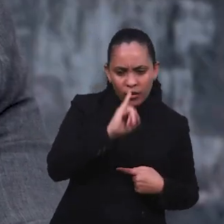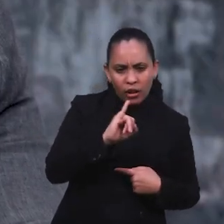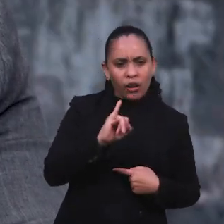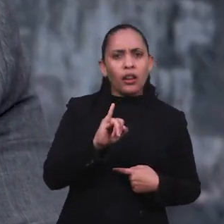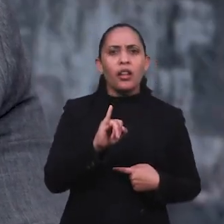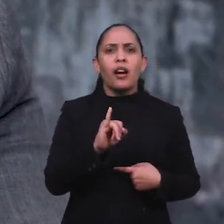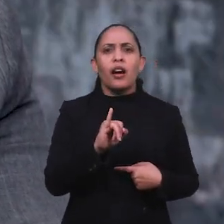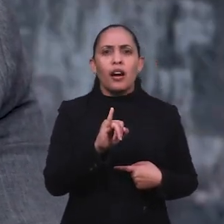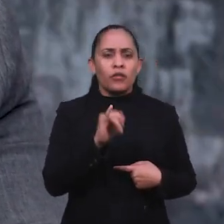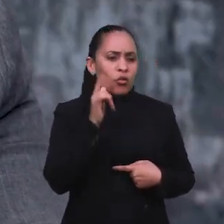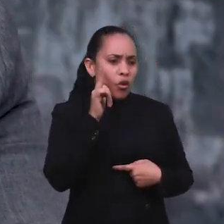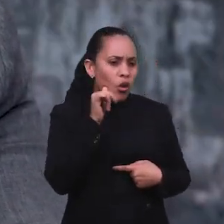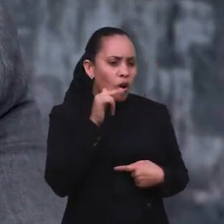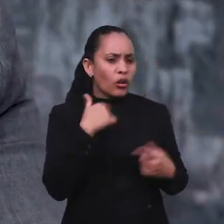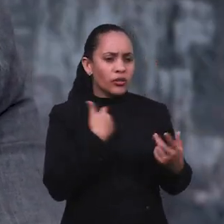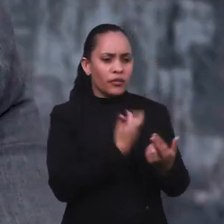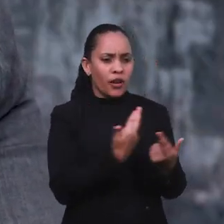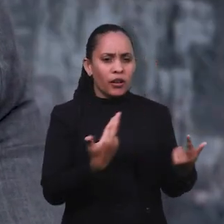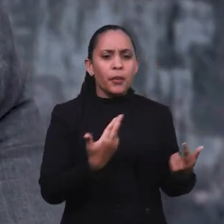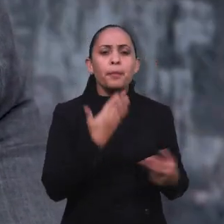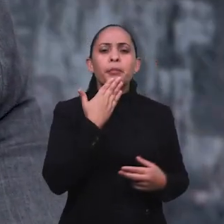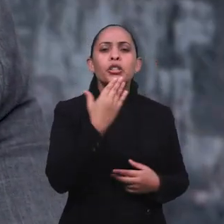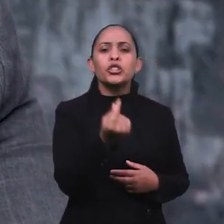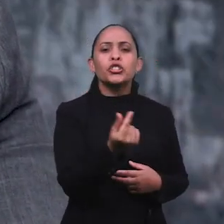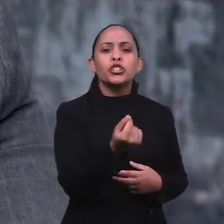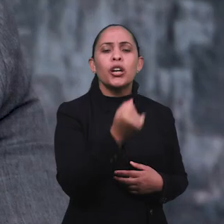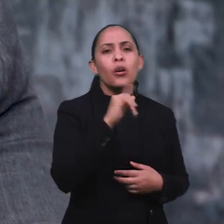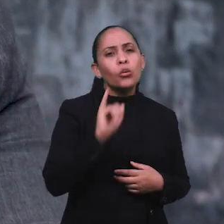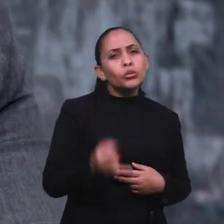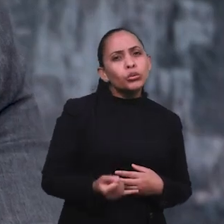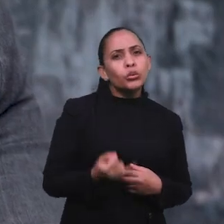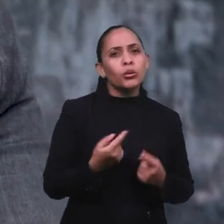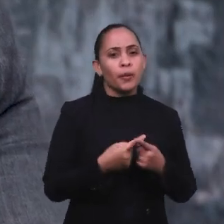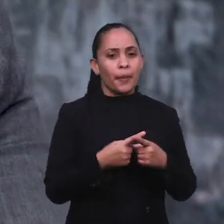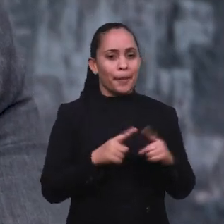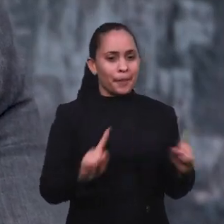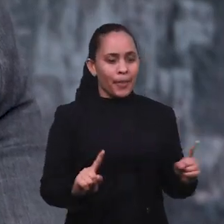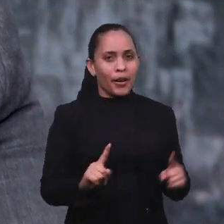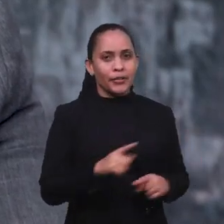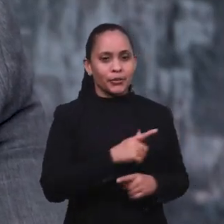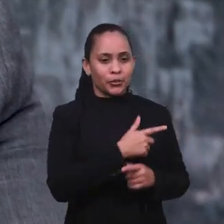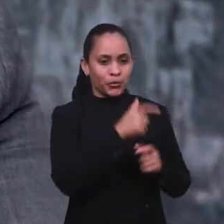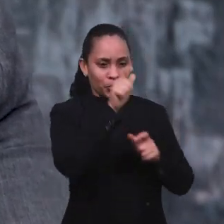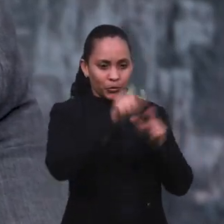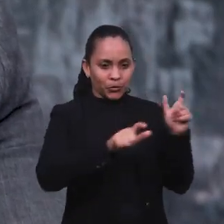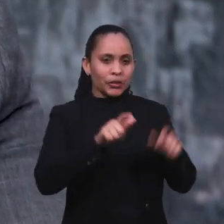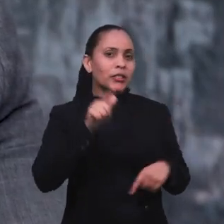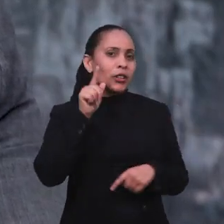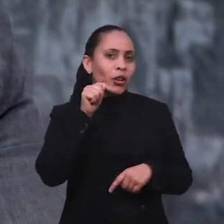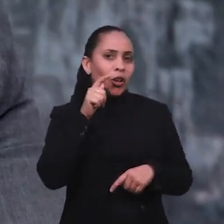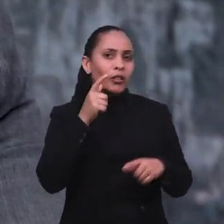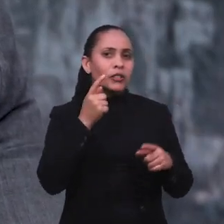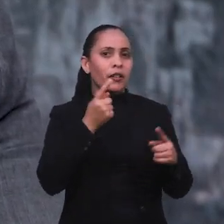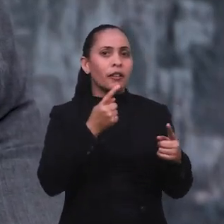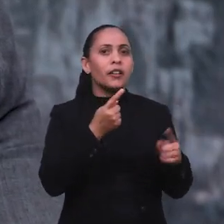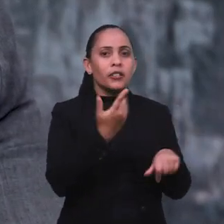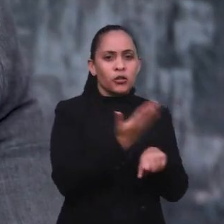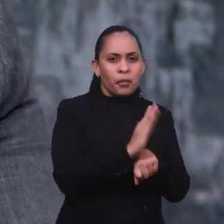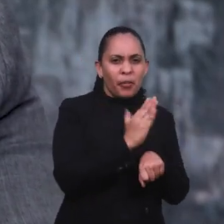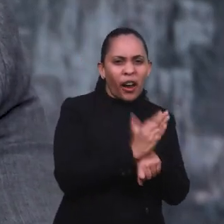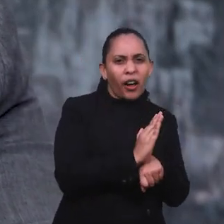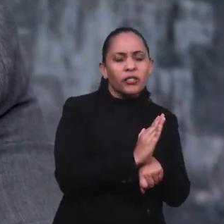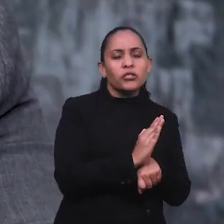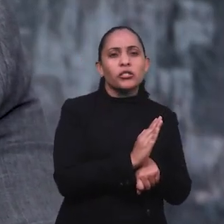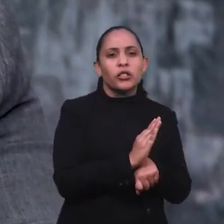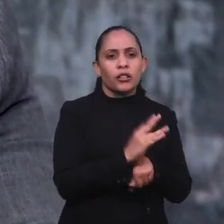comércio e de usura, que era empréstimo do dinheiro a juros, só que aqueles burgueses, aqueles comerciantes que praticavam essas coisas